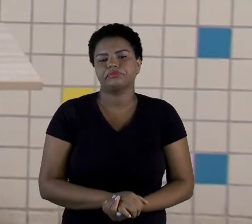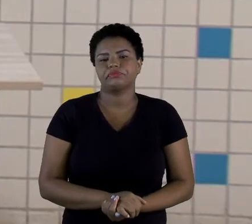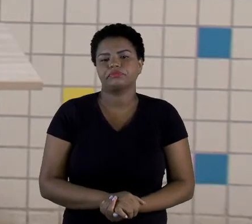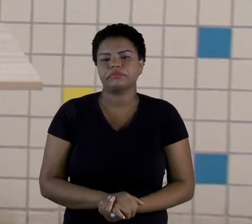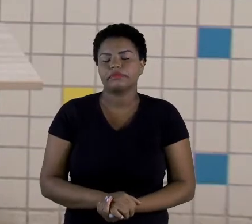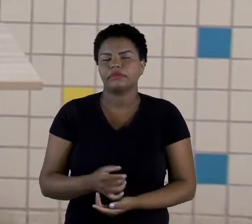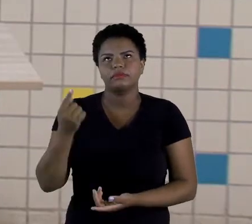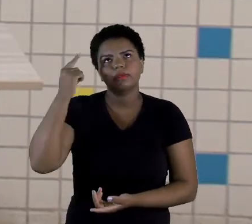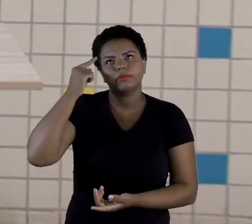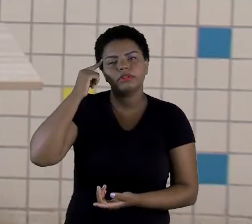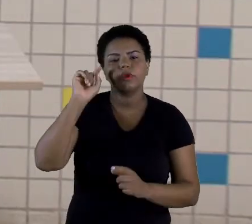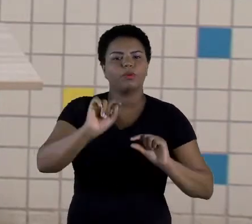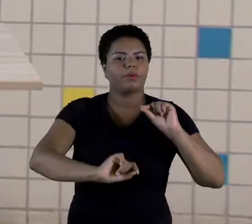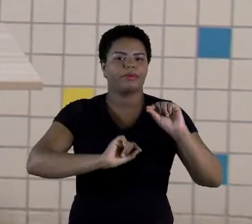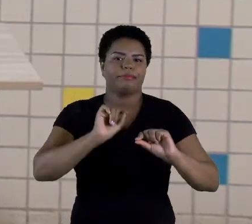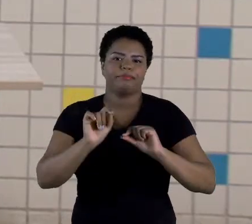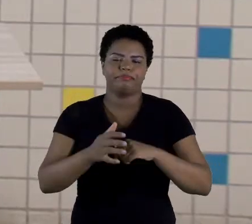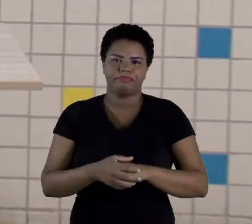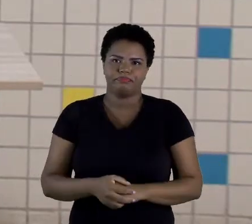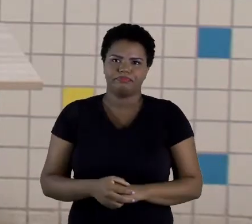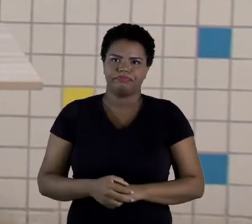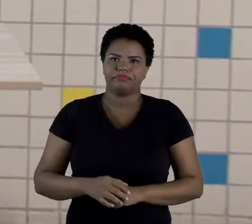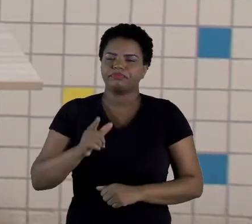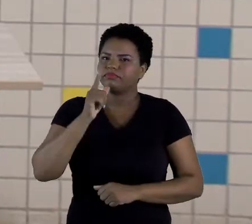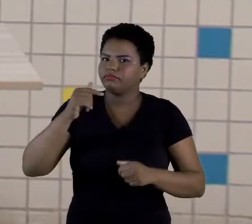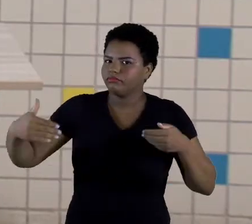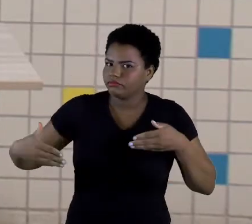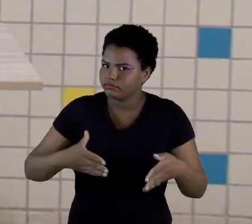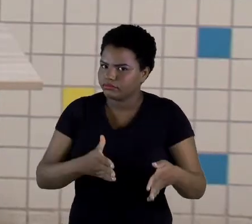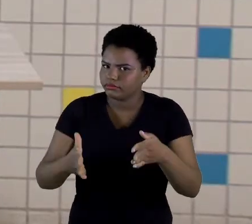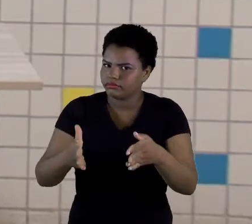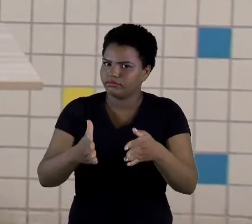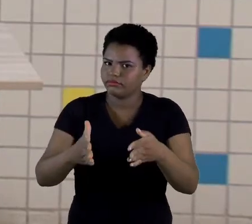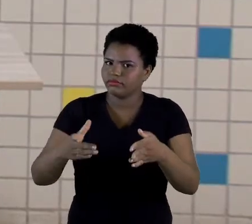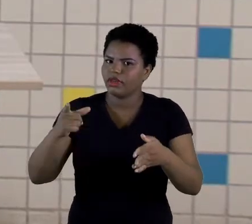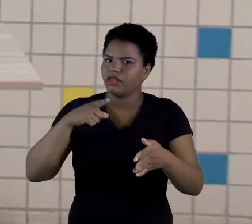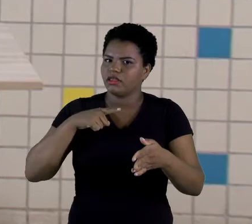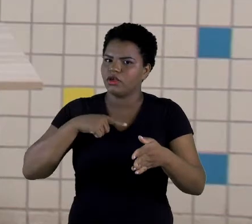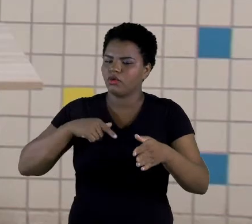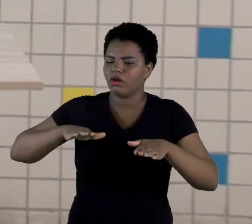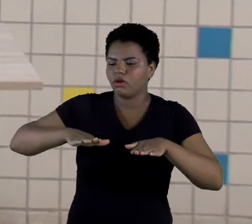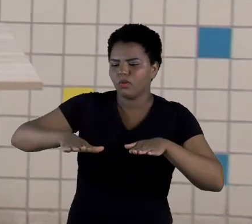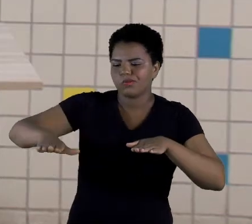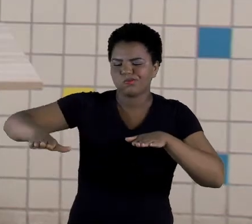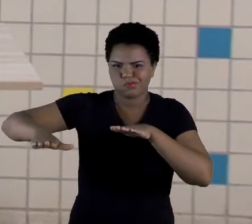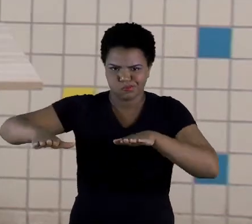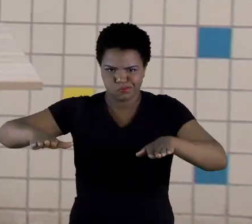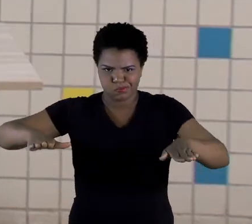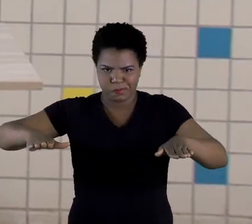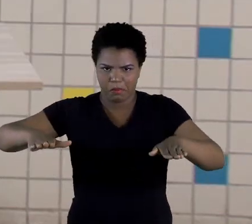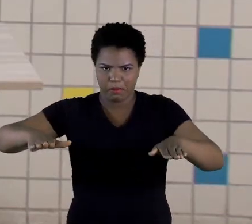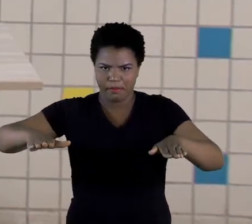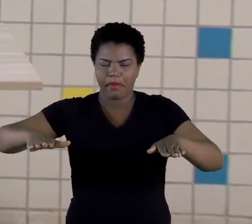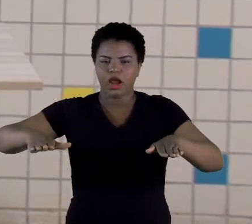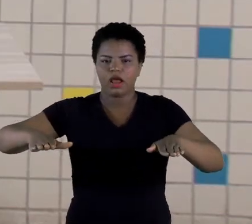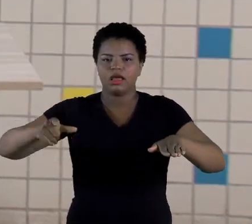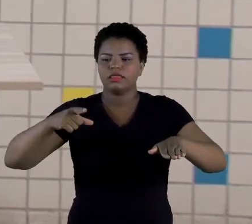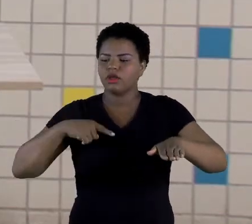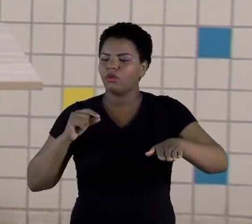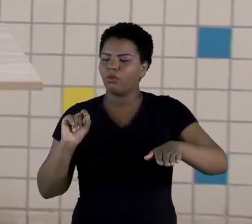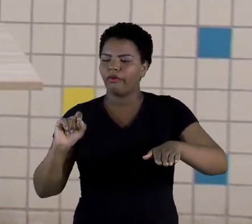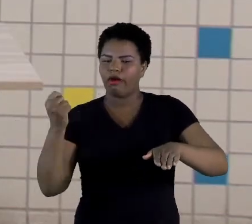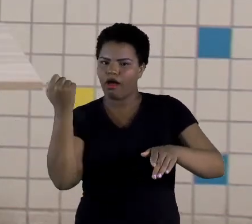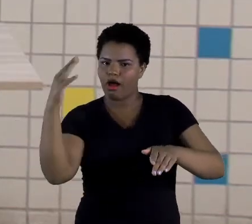Vamos imaginar um rio. Tem um rio, todo rio tem o que? A sua margem. Sobre as margens dos rios tem o que? As árvores,